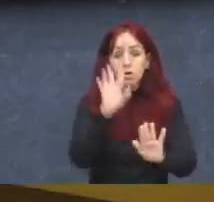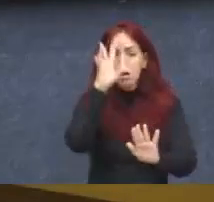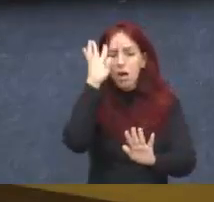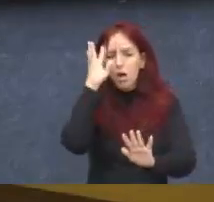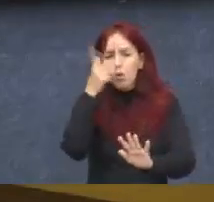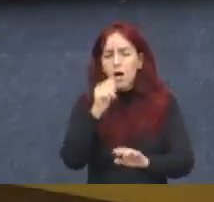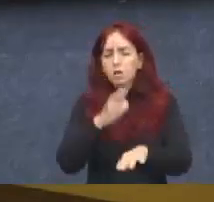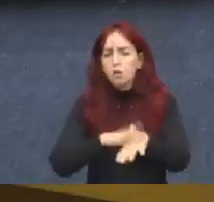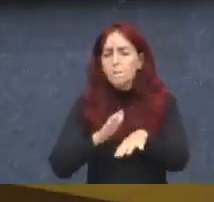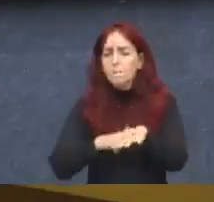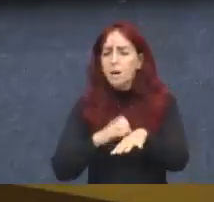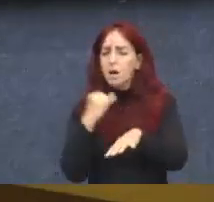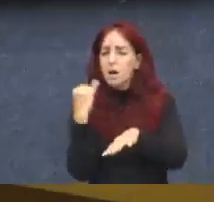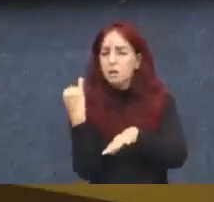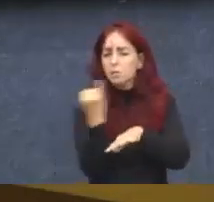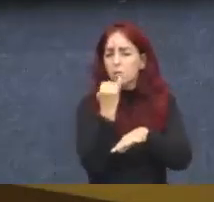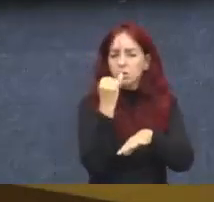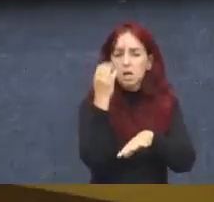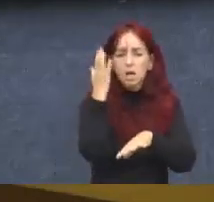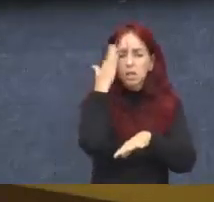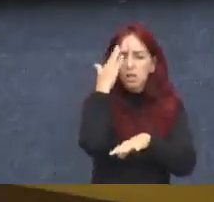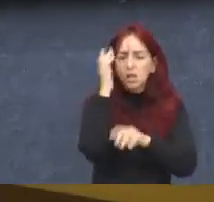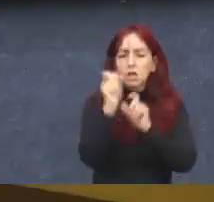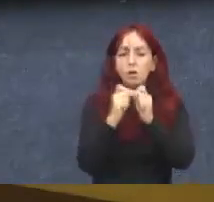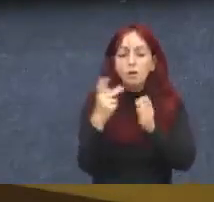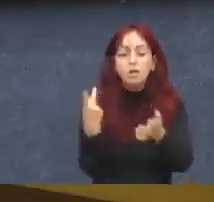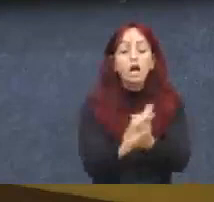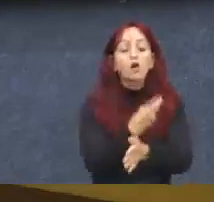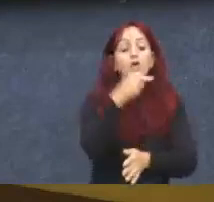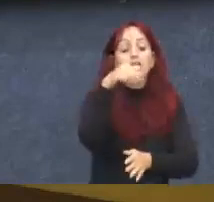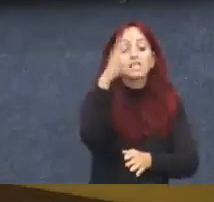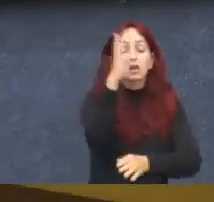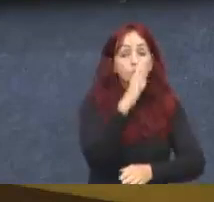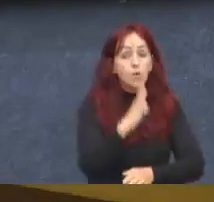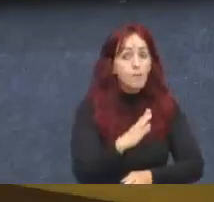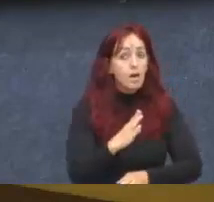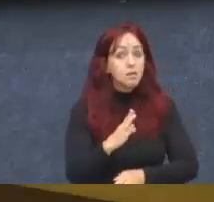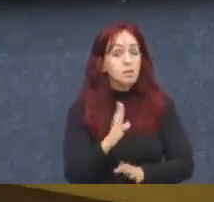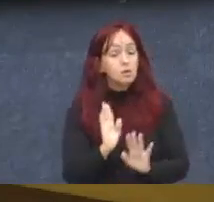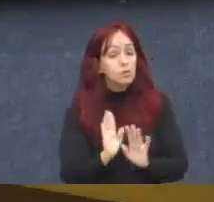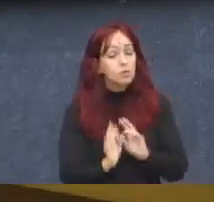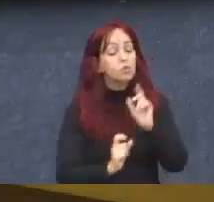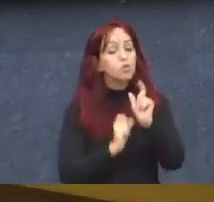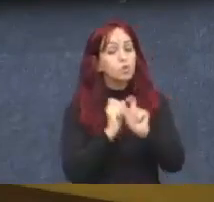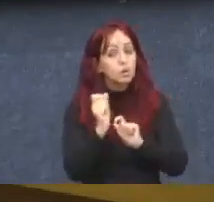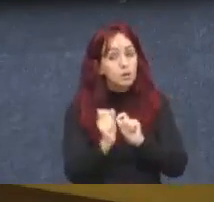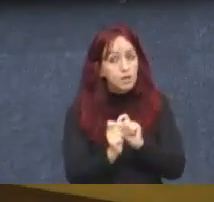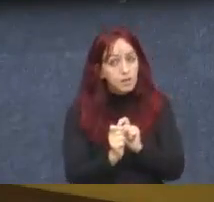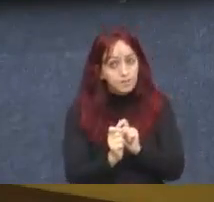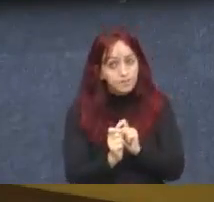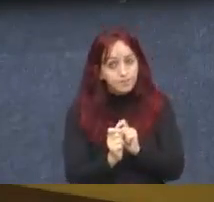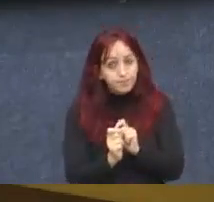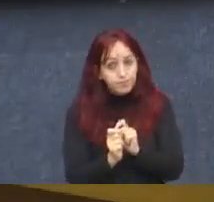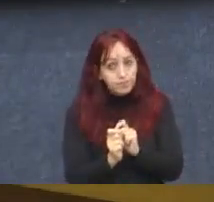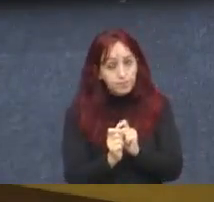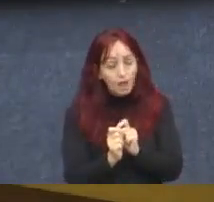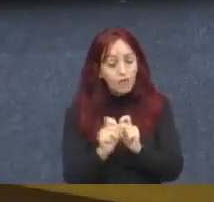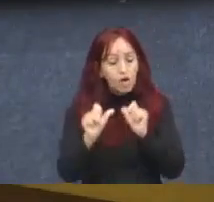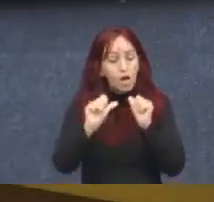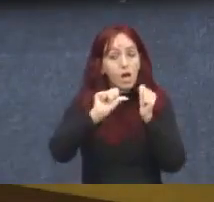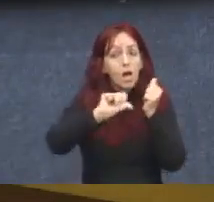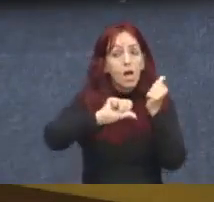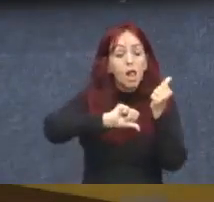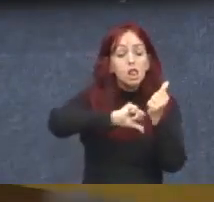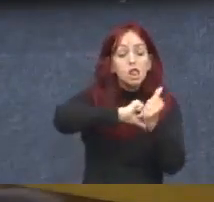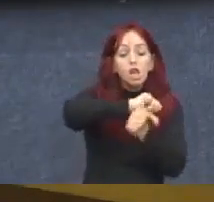gente entender o que está acontecendo no Brasil, meu querido camarada Pedro Patrus, foi a revogação